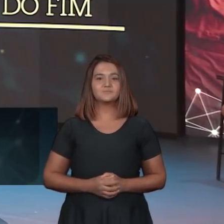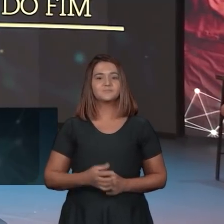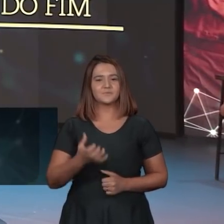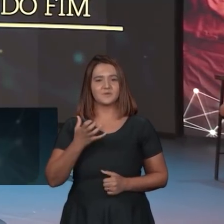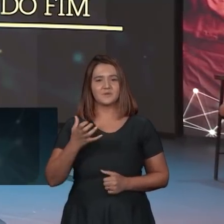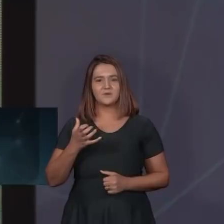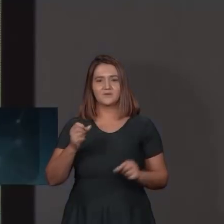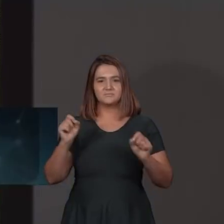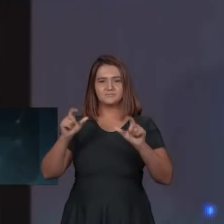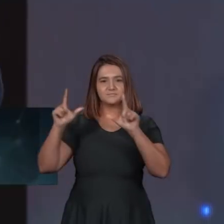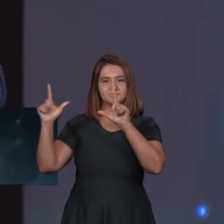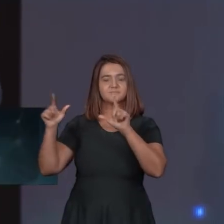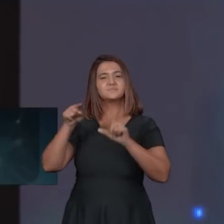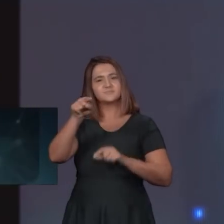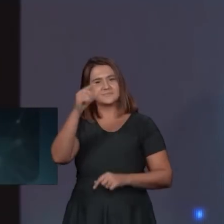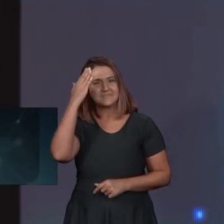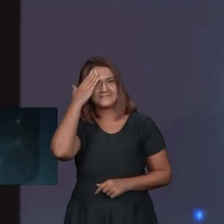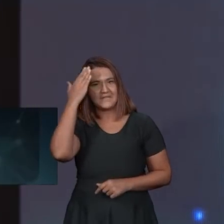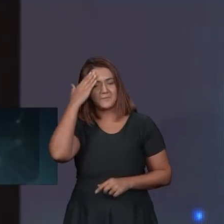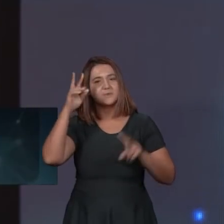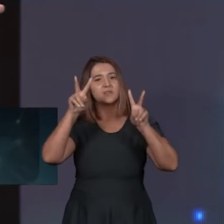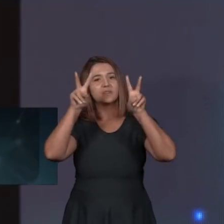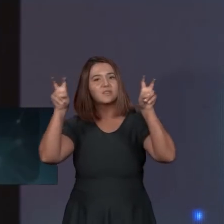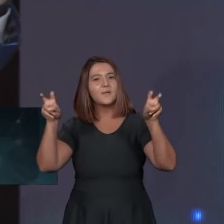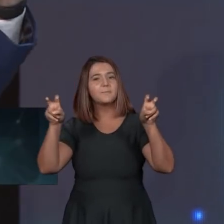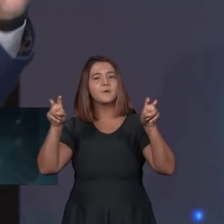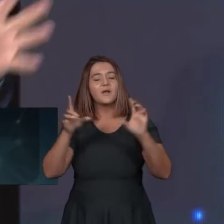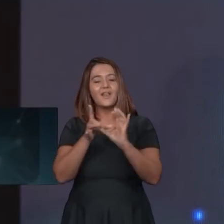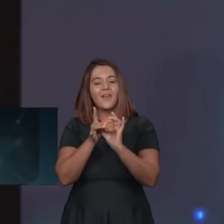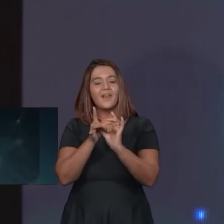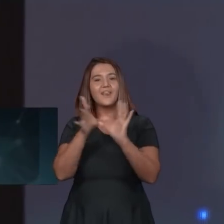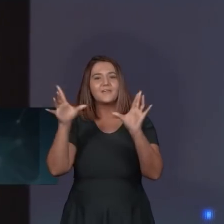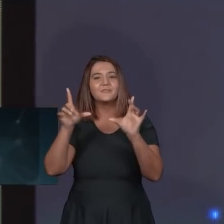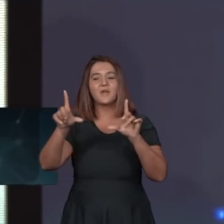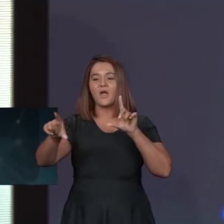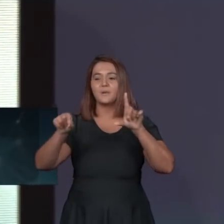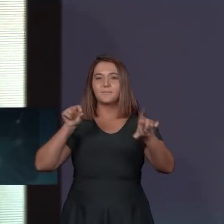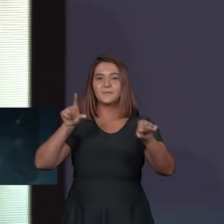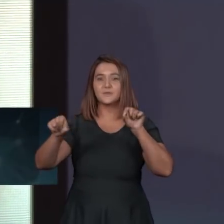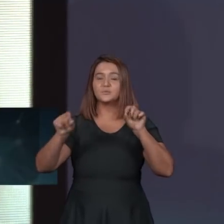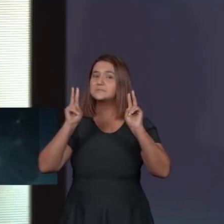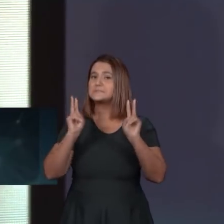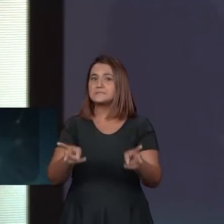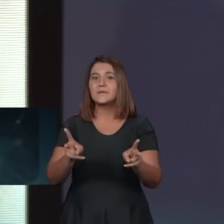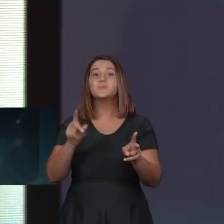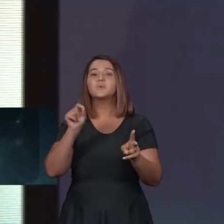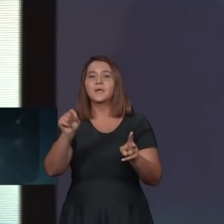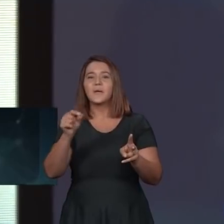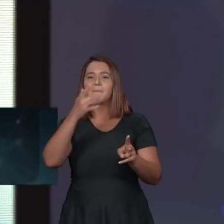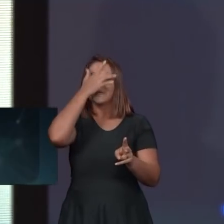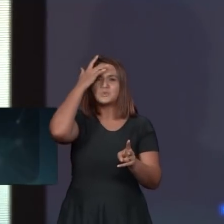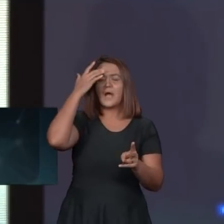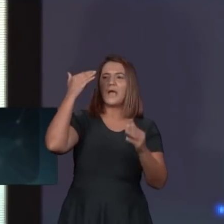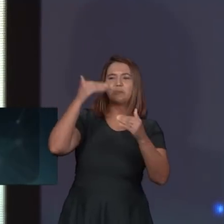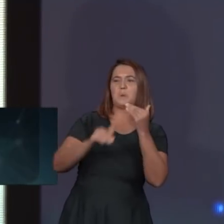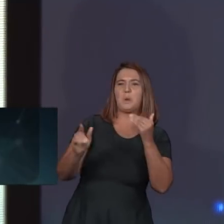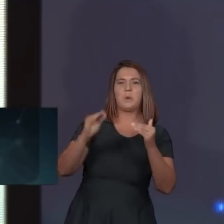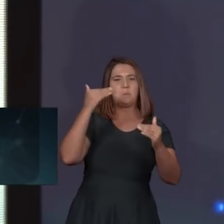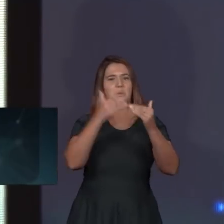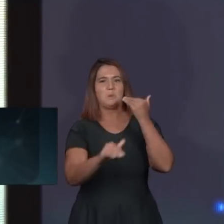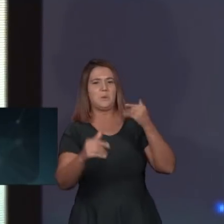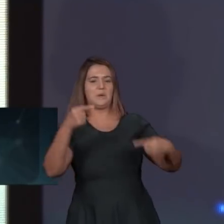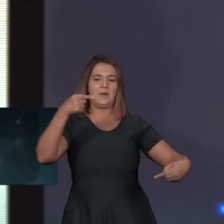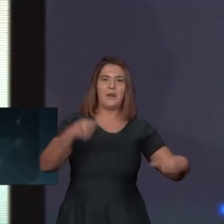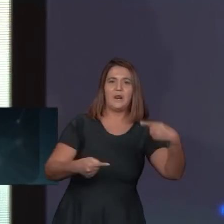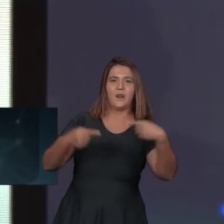Enquanto eles vão colocando aqui, você sabe que o tema do livre-arbítrio, ele sempre foi controverso no cristianismo. Se eu pegar lá de trás, desde o IV século, você